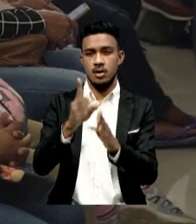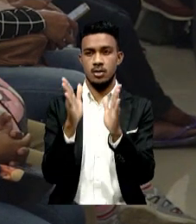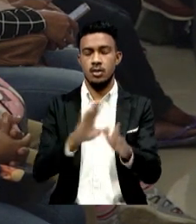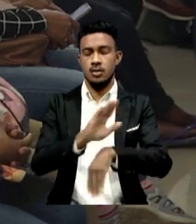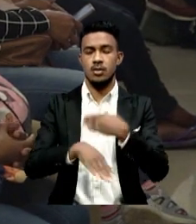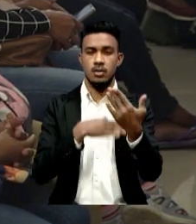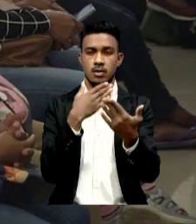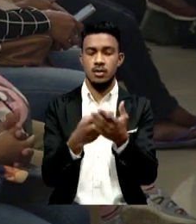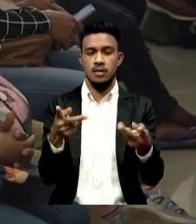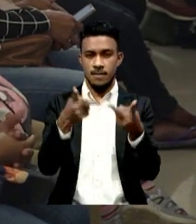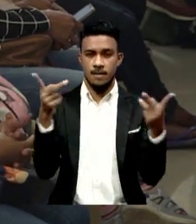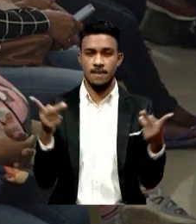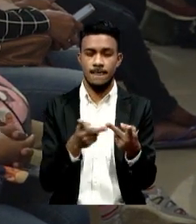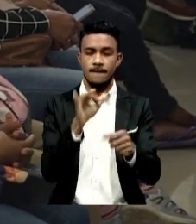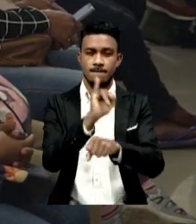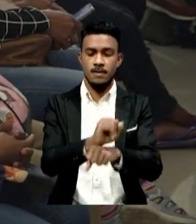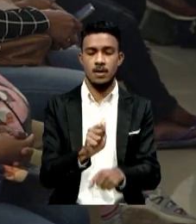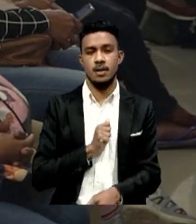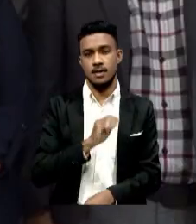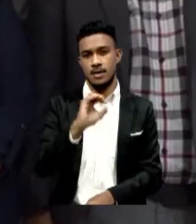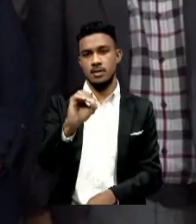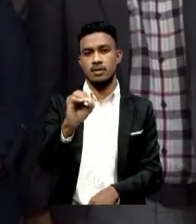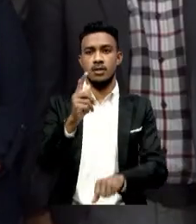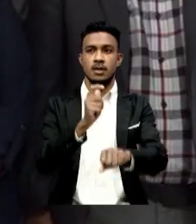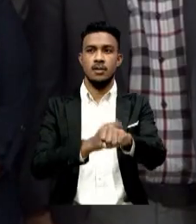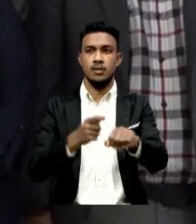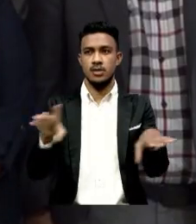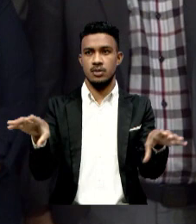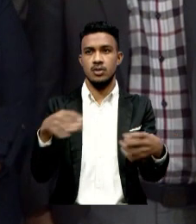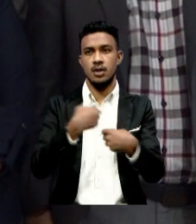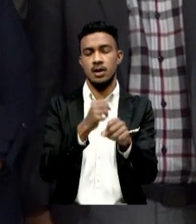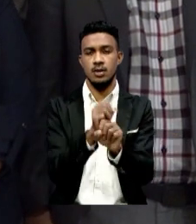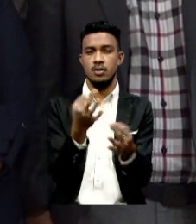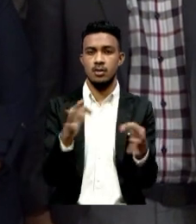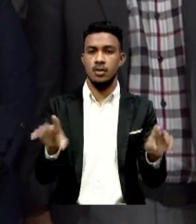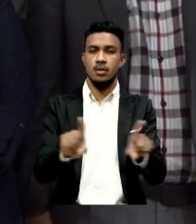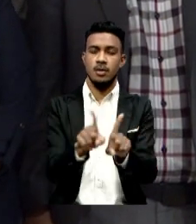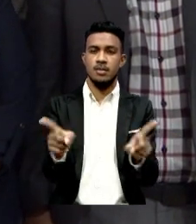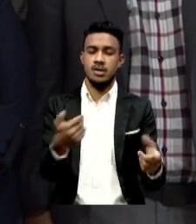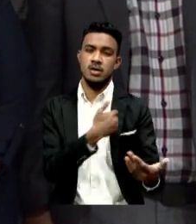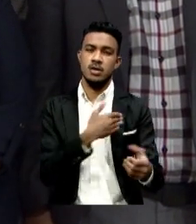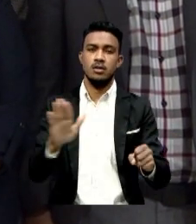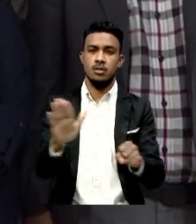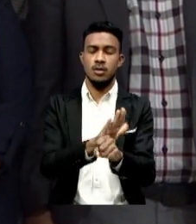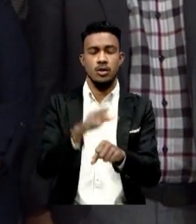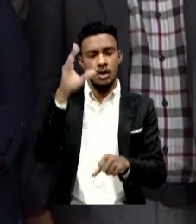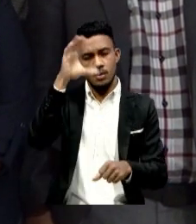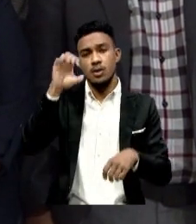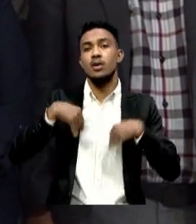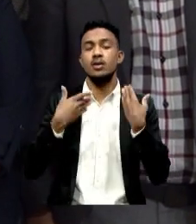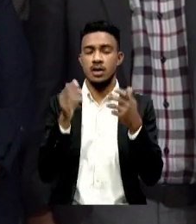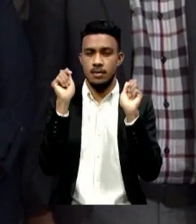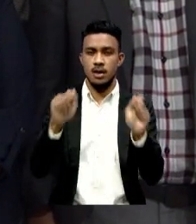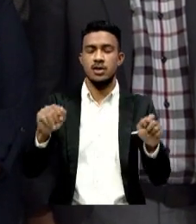Paróquia Nossa Senhora de Fátima, Ainaro Vila. Durante o serviço halau tiana se dá o máximo. Agora a mibuca o inusato integra